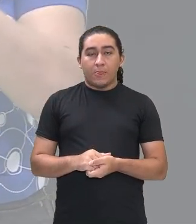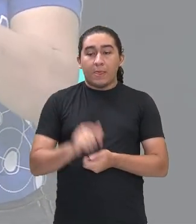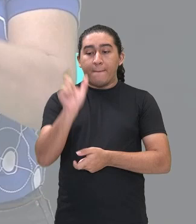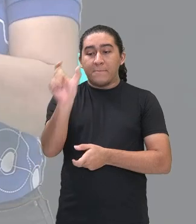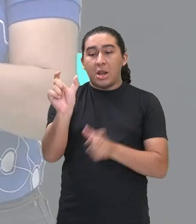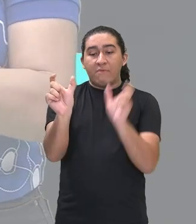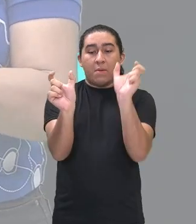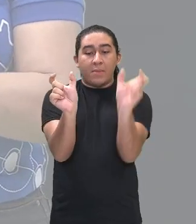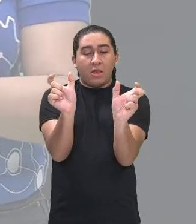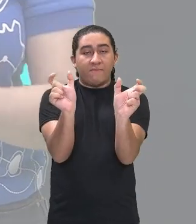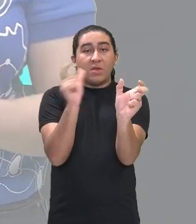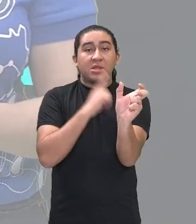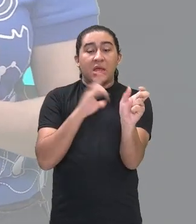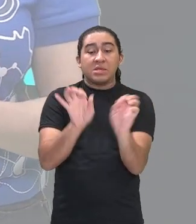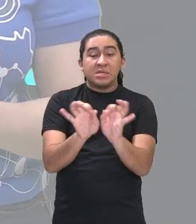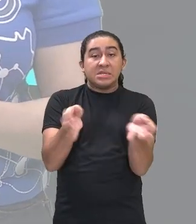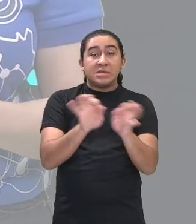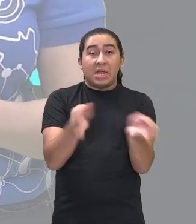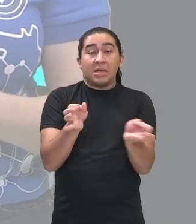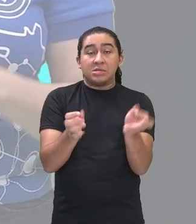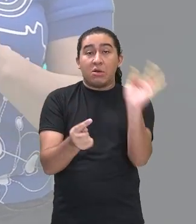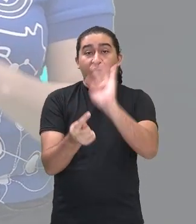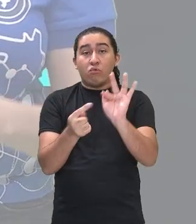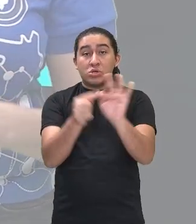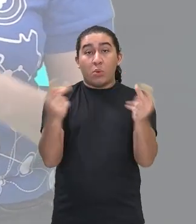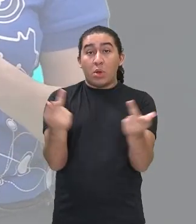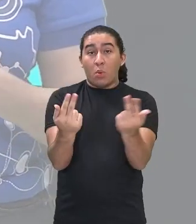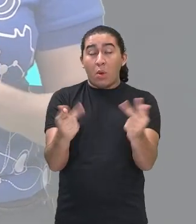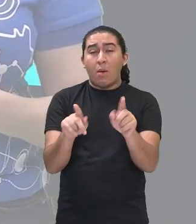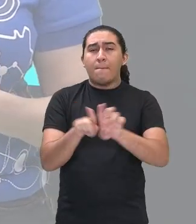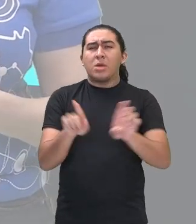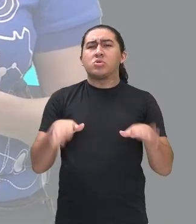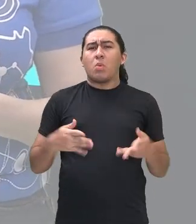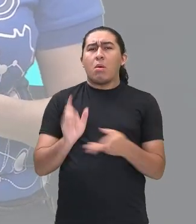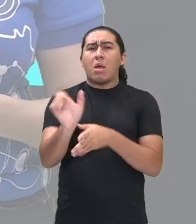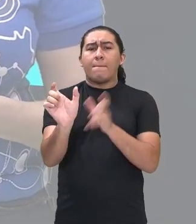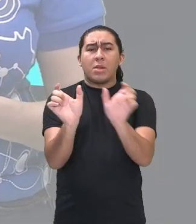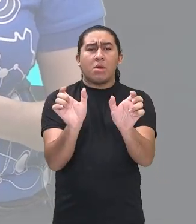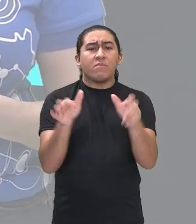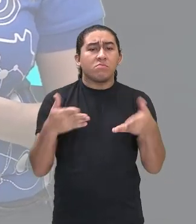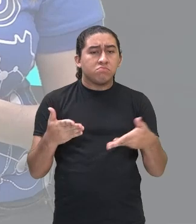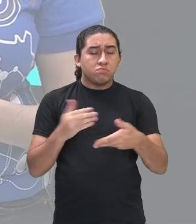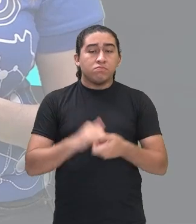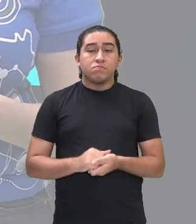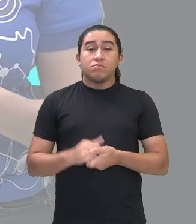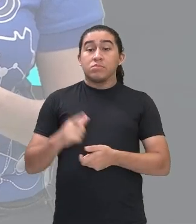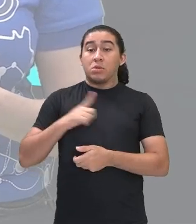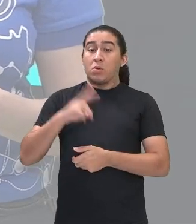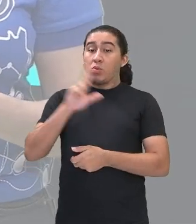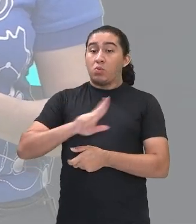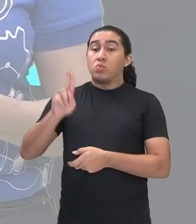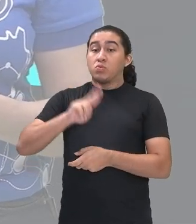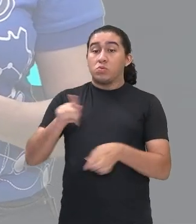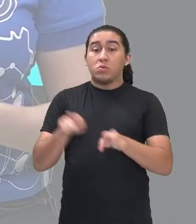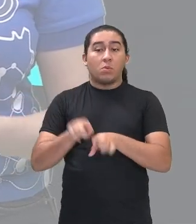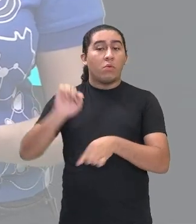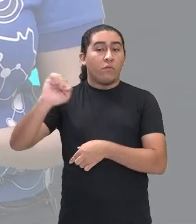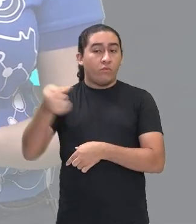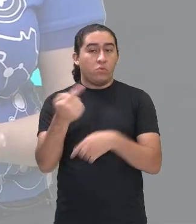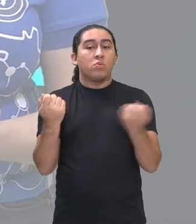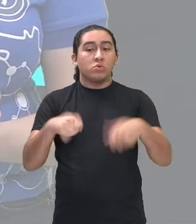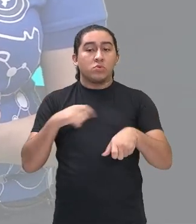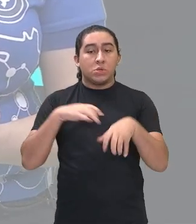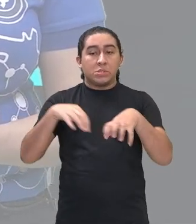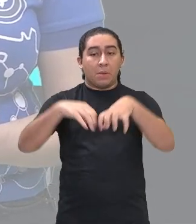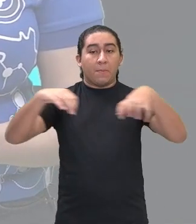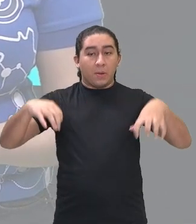função sintática na oração. Quais são esses termos? Aí eu vou utilizar esta vírgula para